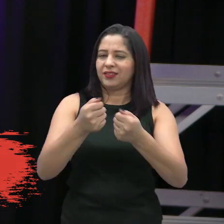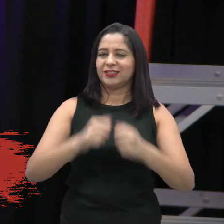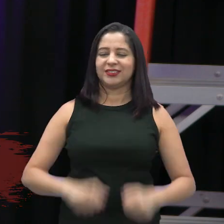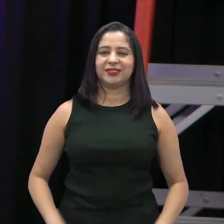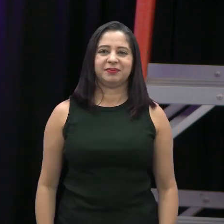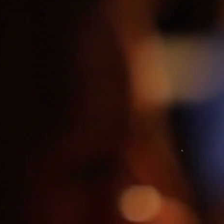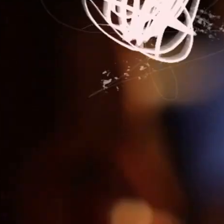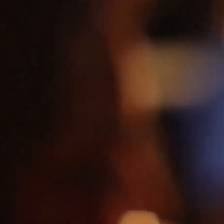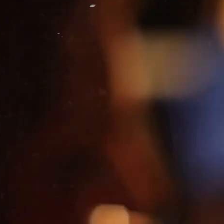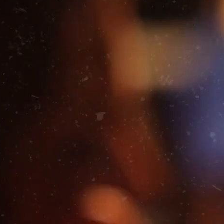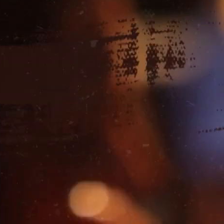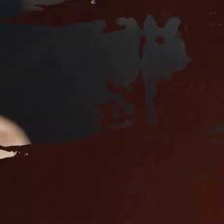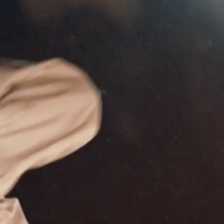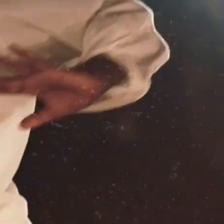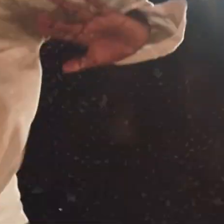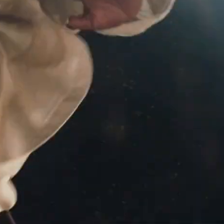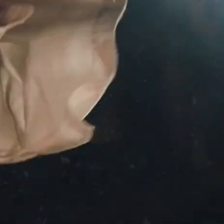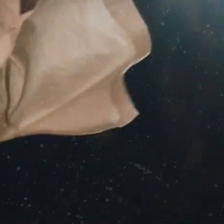literatura imperdível.